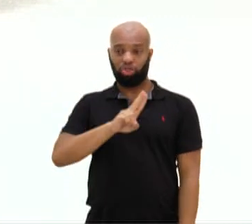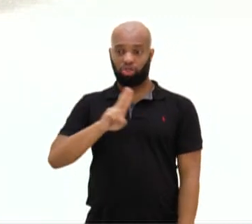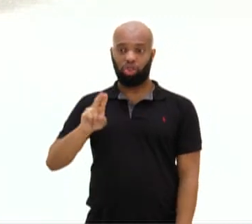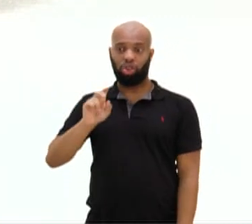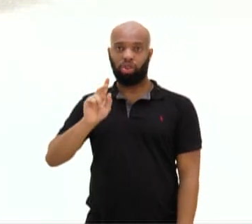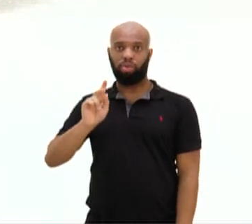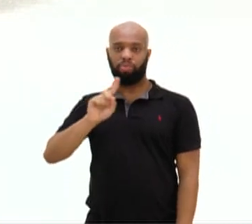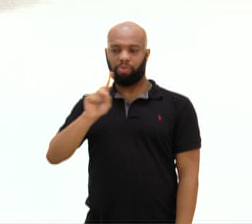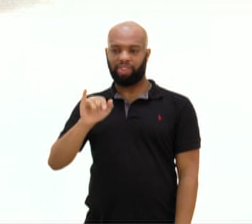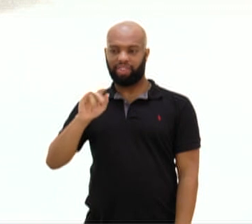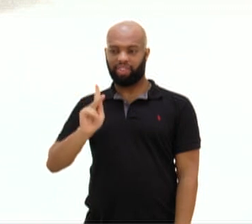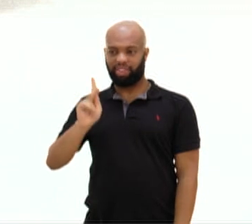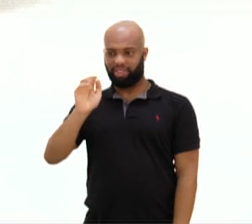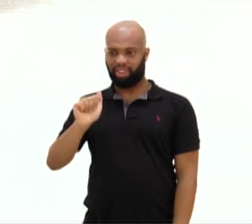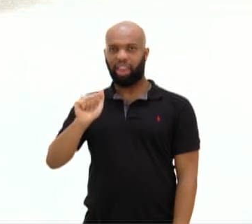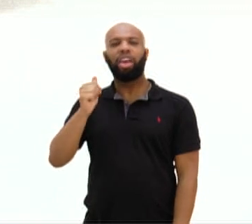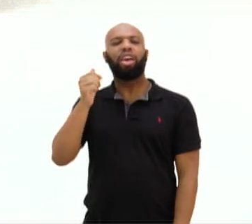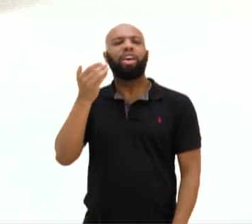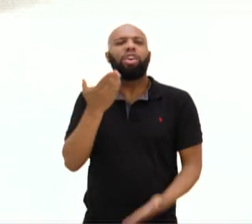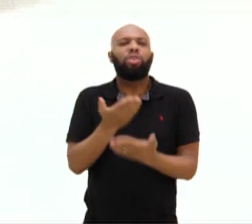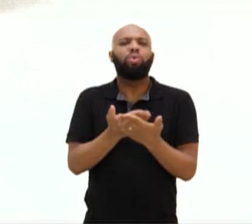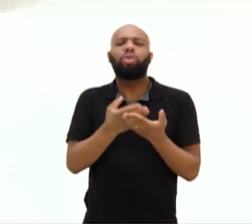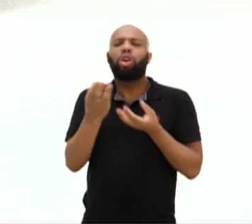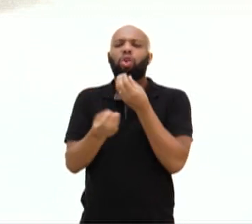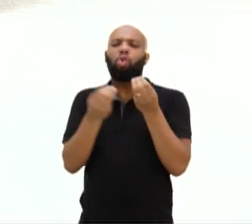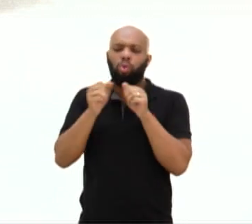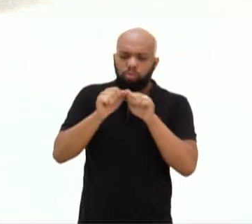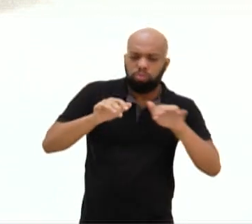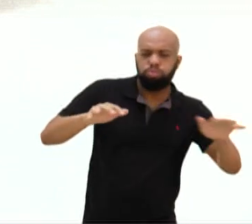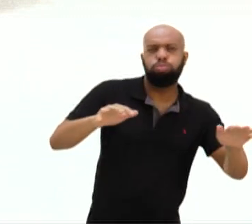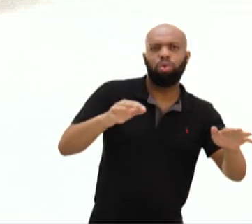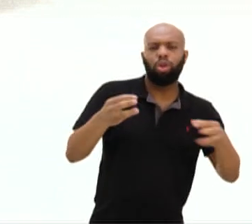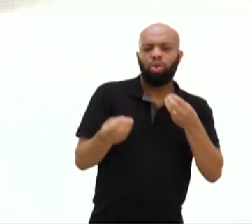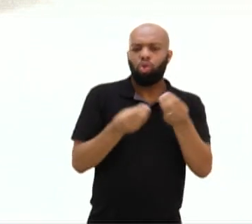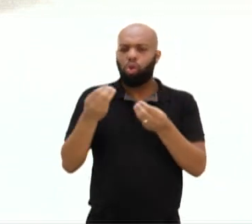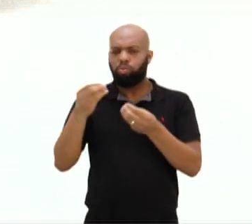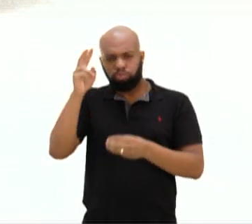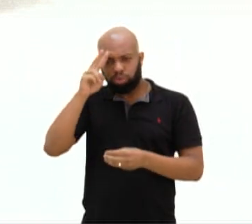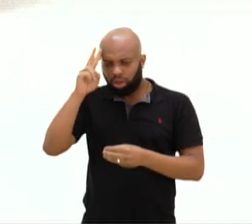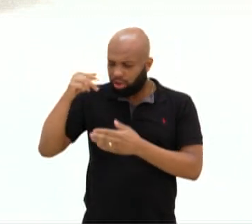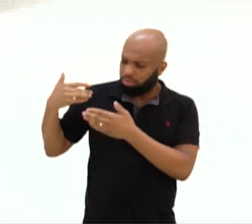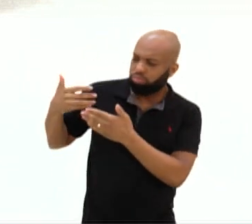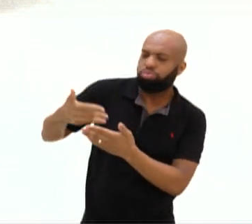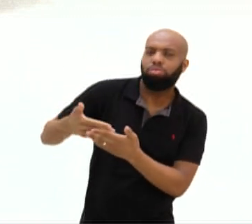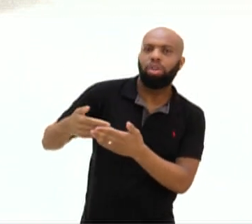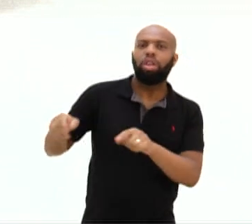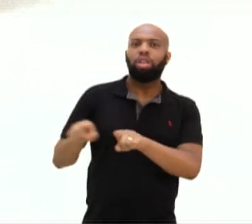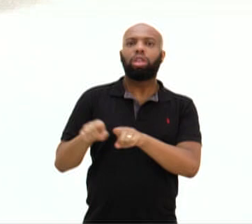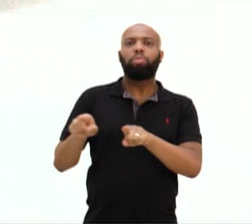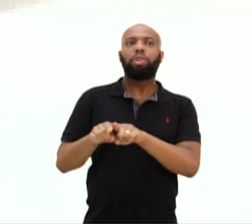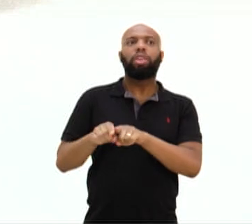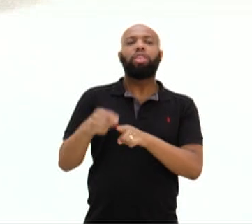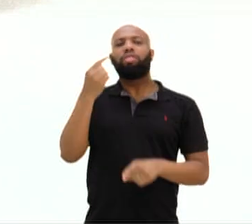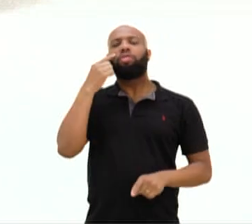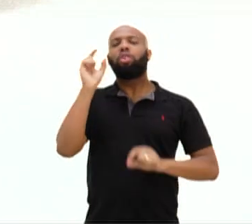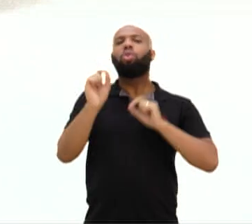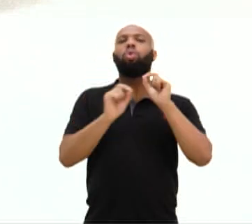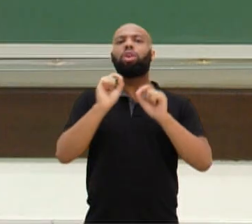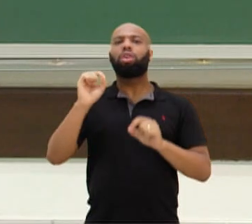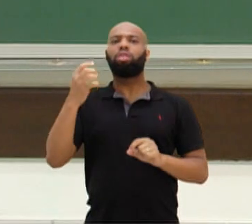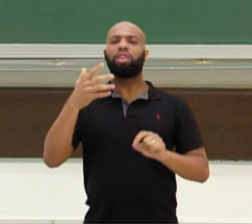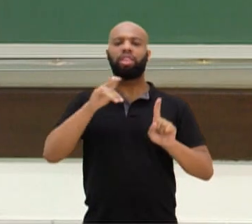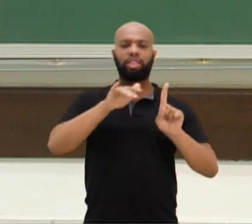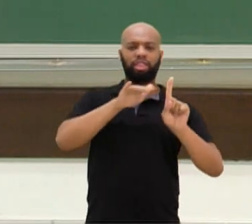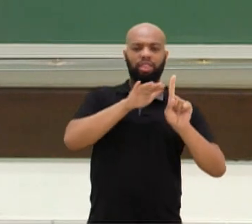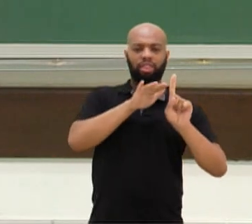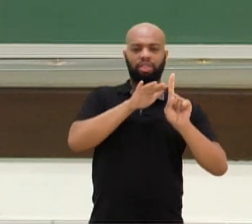pouco do histórico dele, do vetor dele, né? Quem transmite a doença, e vai dar uma focada nessa síndrome crônica do vírus Zika,